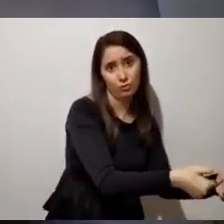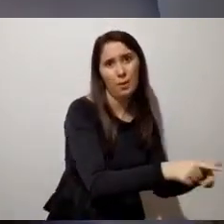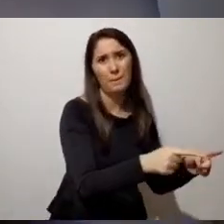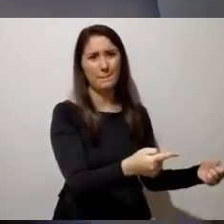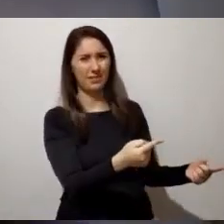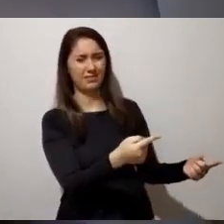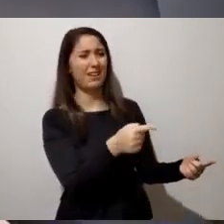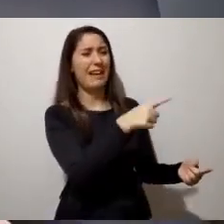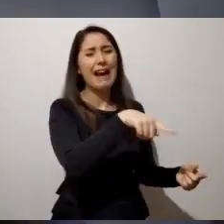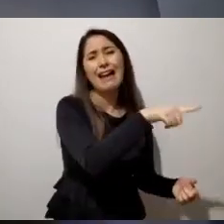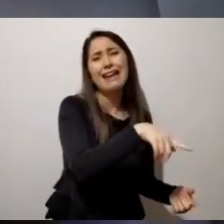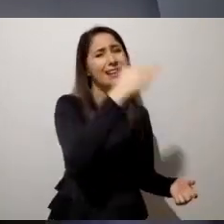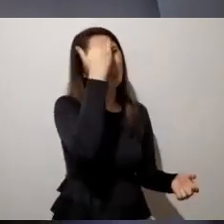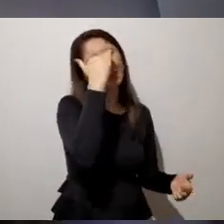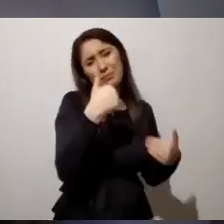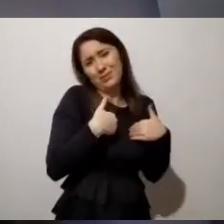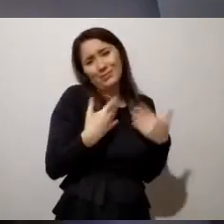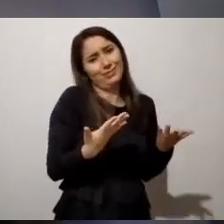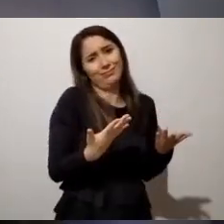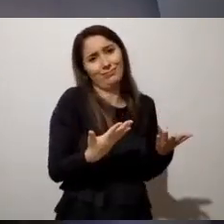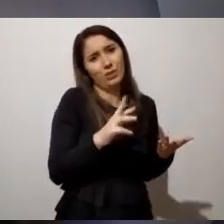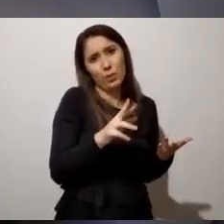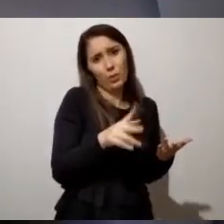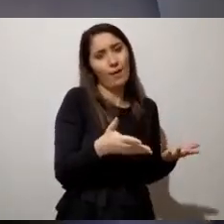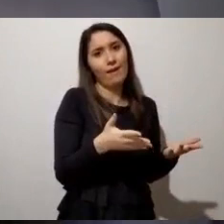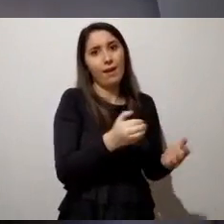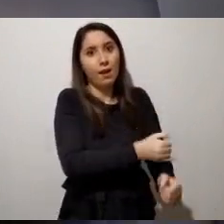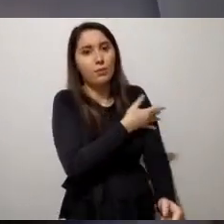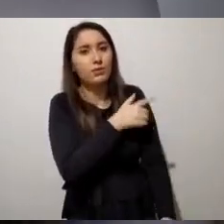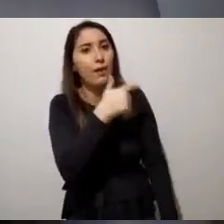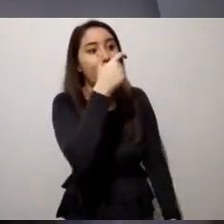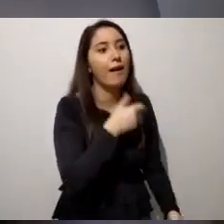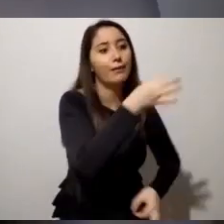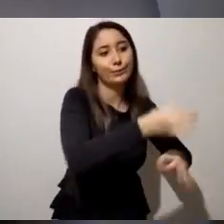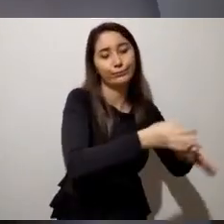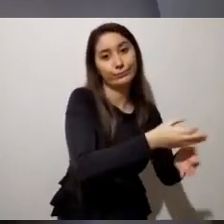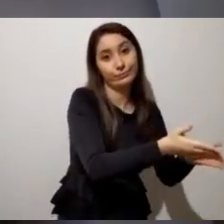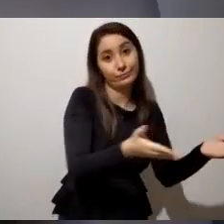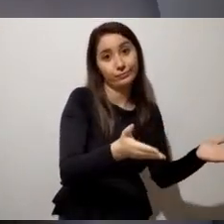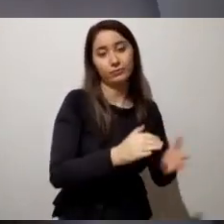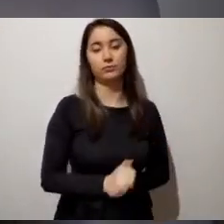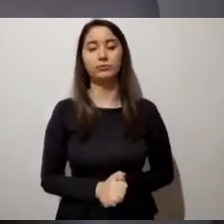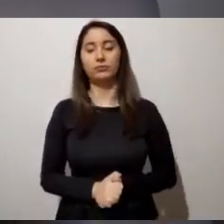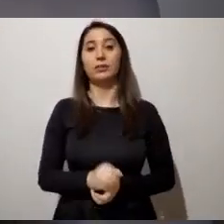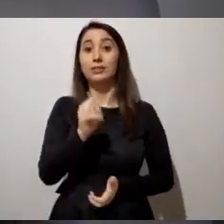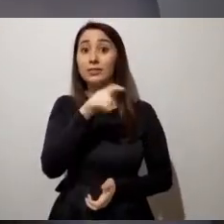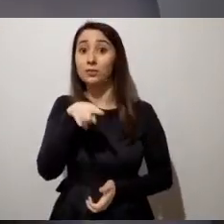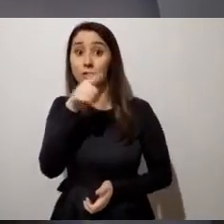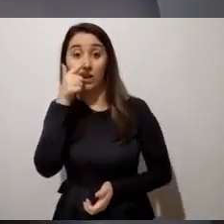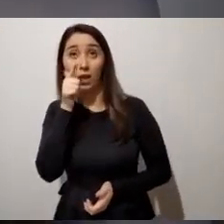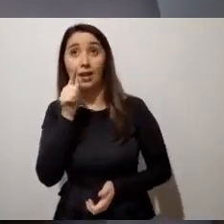que você faz e não uma emoção genuína que você sente. Então, para conseguir entender melhor o que você está sentindo, além